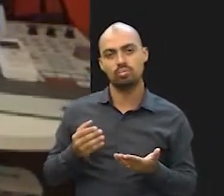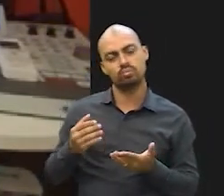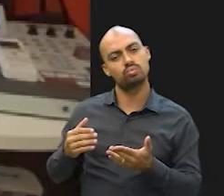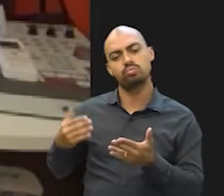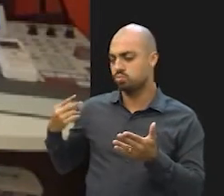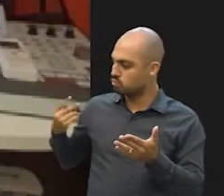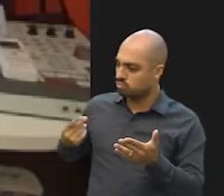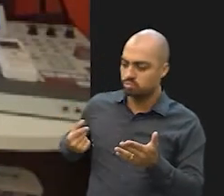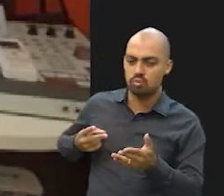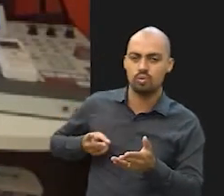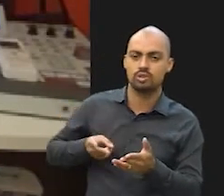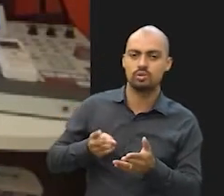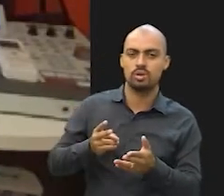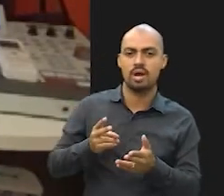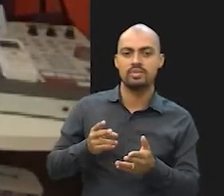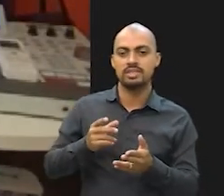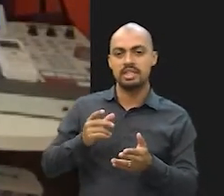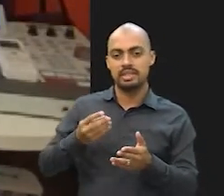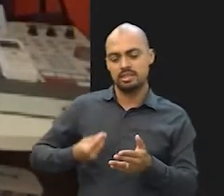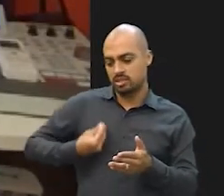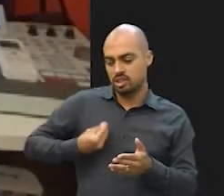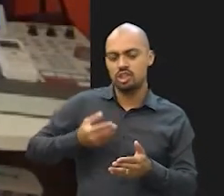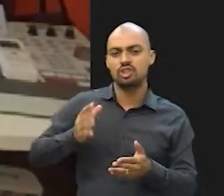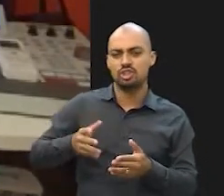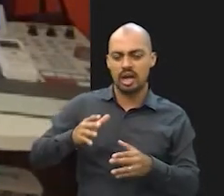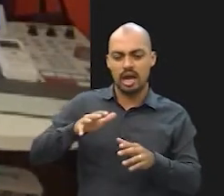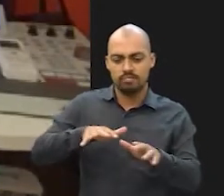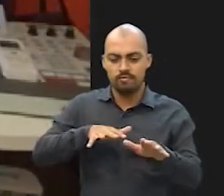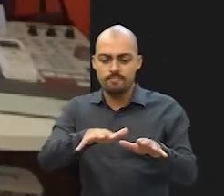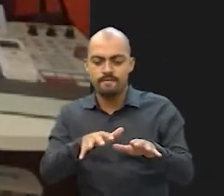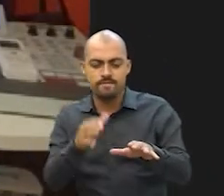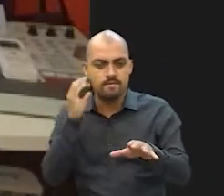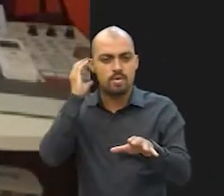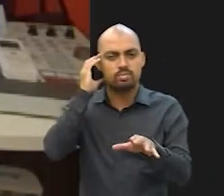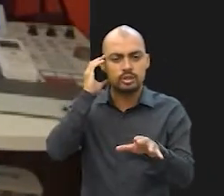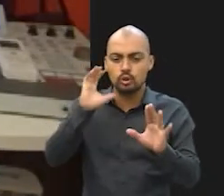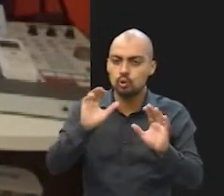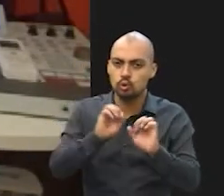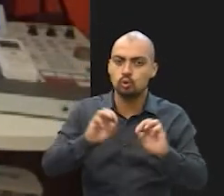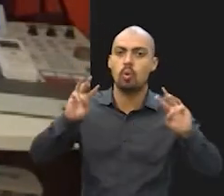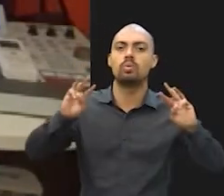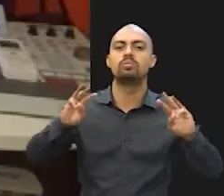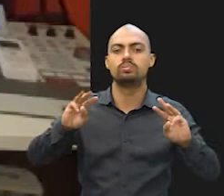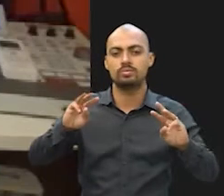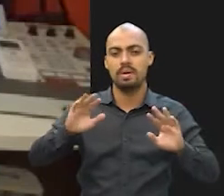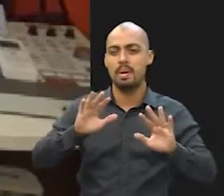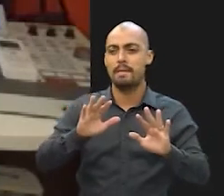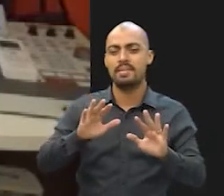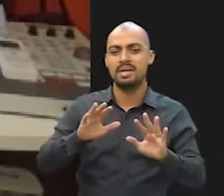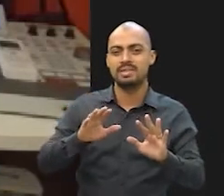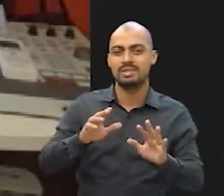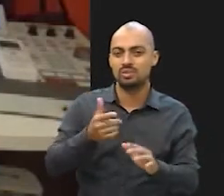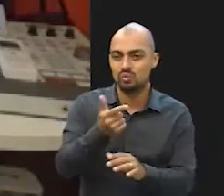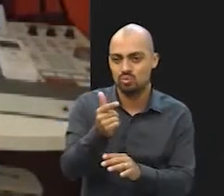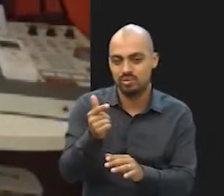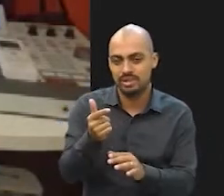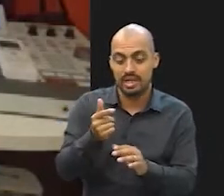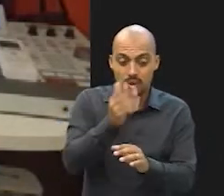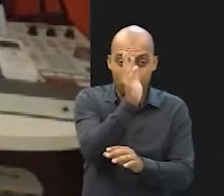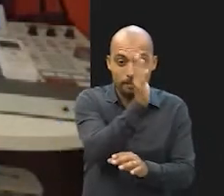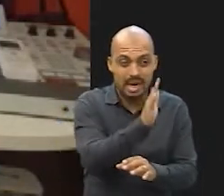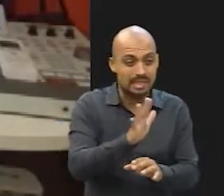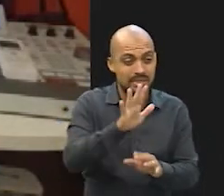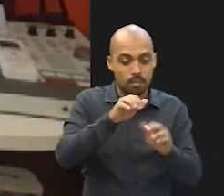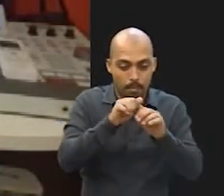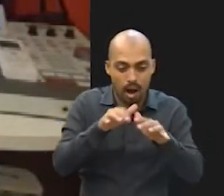Inclusive, quando eu comecei, já existiam muitos DJs internacionais, assim, que faziam shows, mas era uma coisa que não era muito bem difundida no Brasil